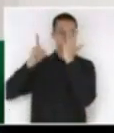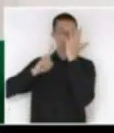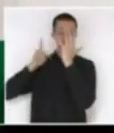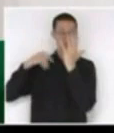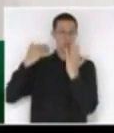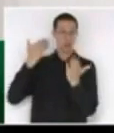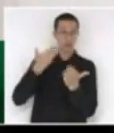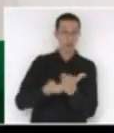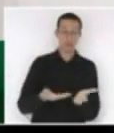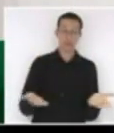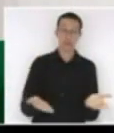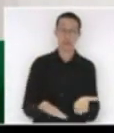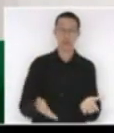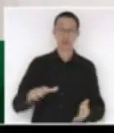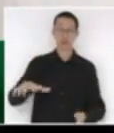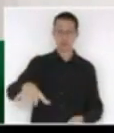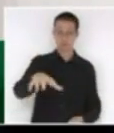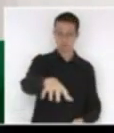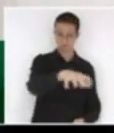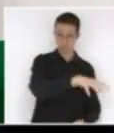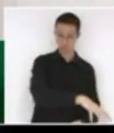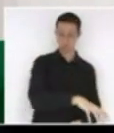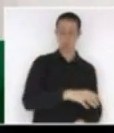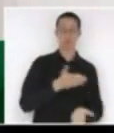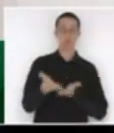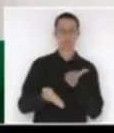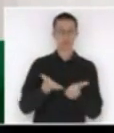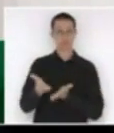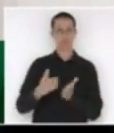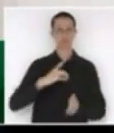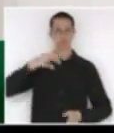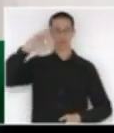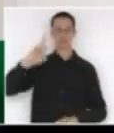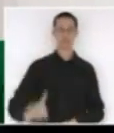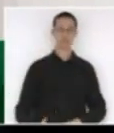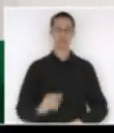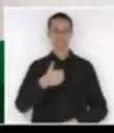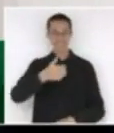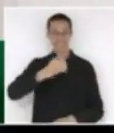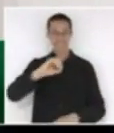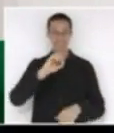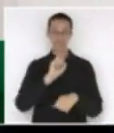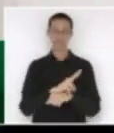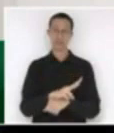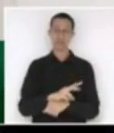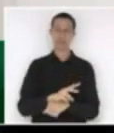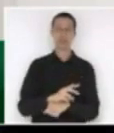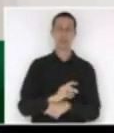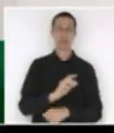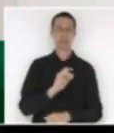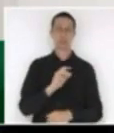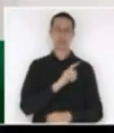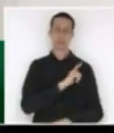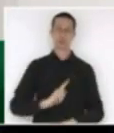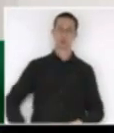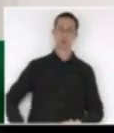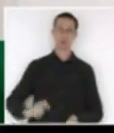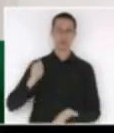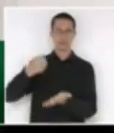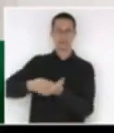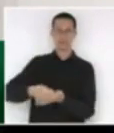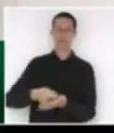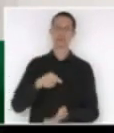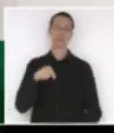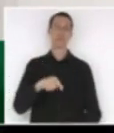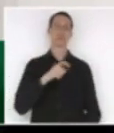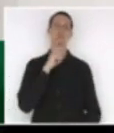terapêuticas, que têm direito a até 10 vagas financiadas pelo governo do Estado, não estão conseguindo esta alocação dos